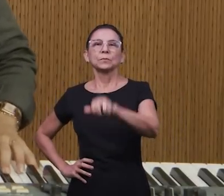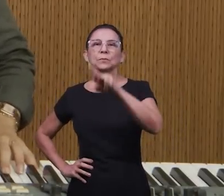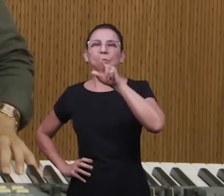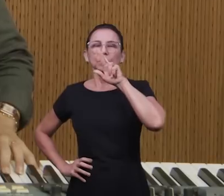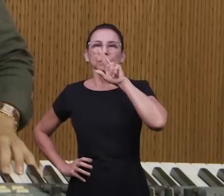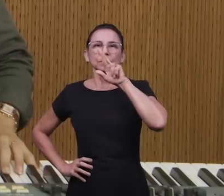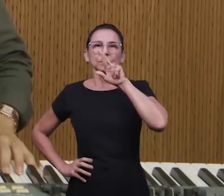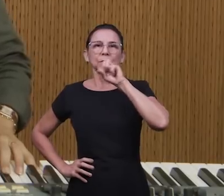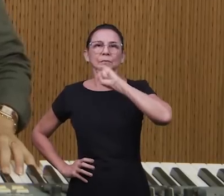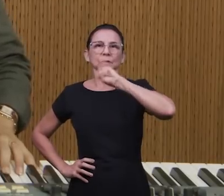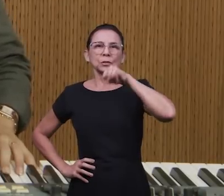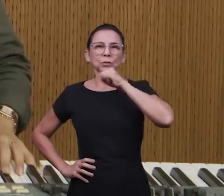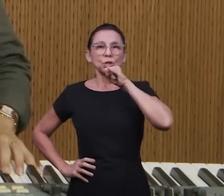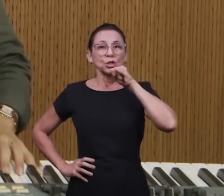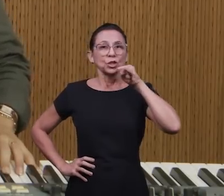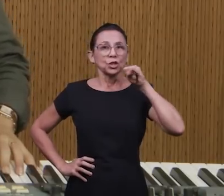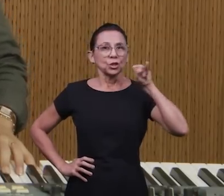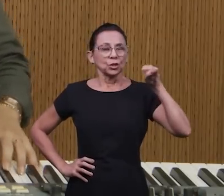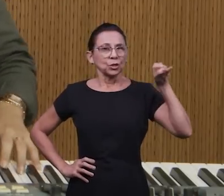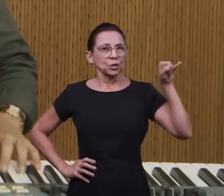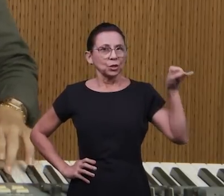inspirou,